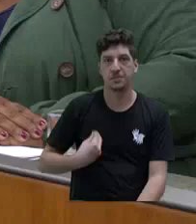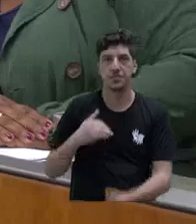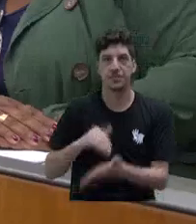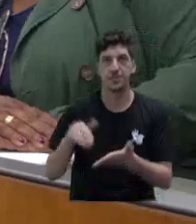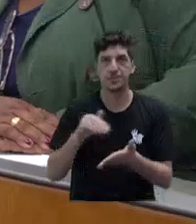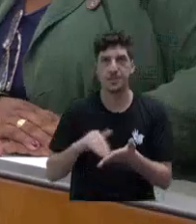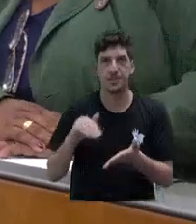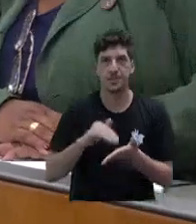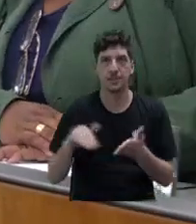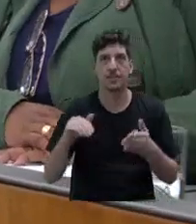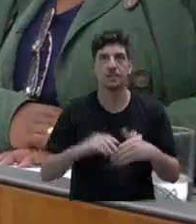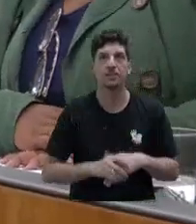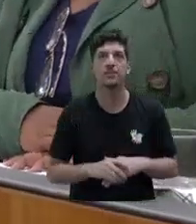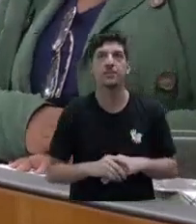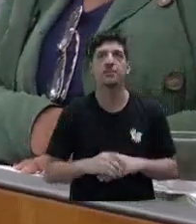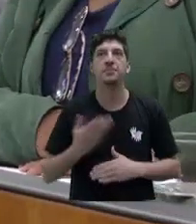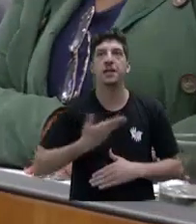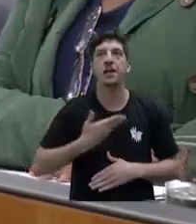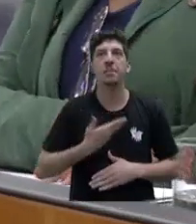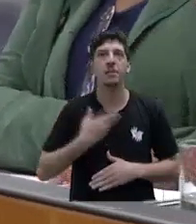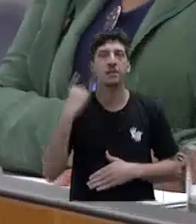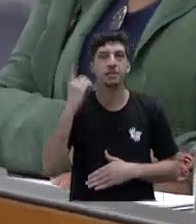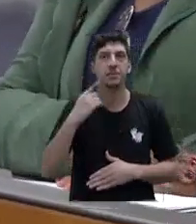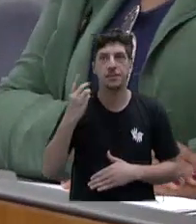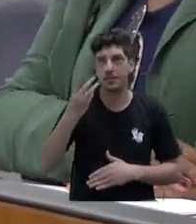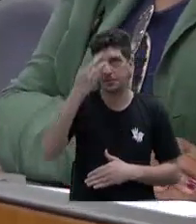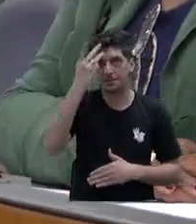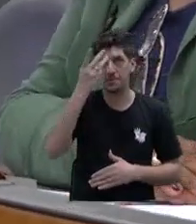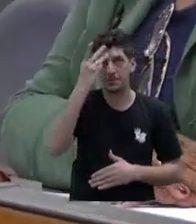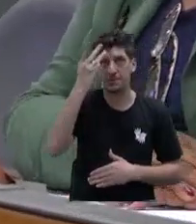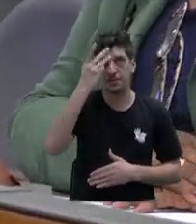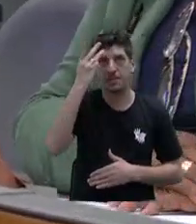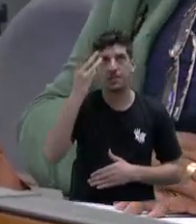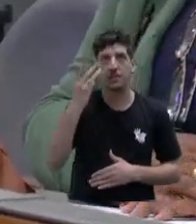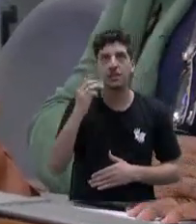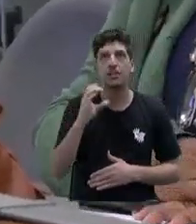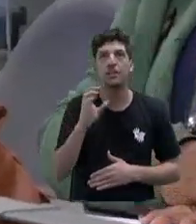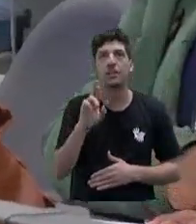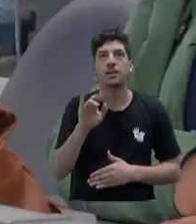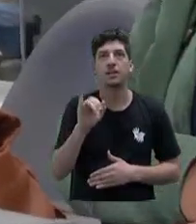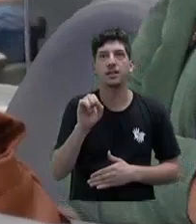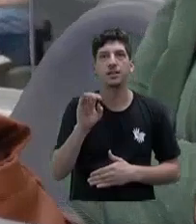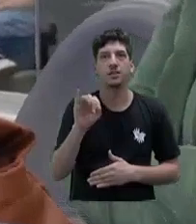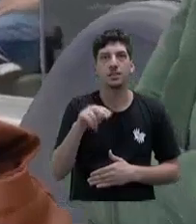secretaria, colegas deputados, Macaé, Cristiano,